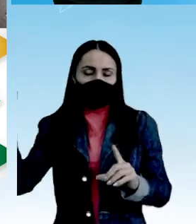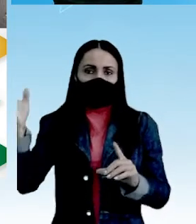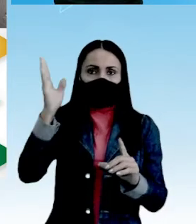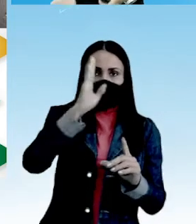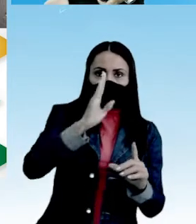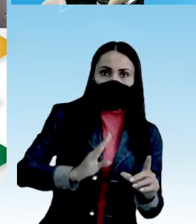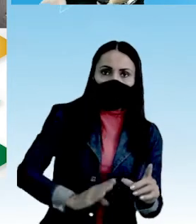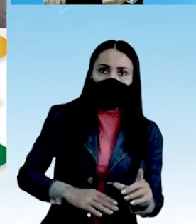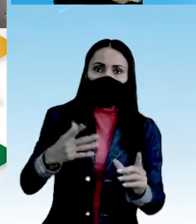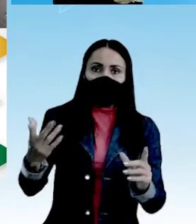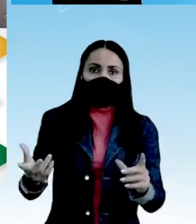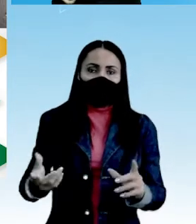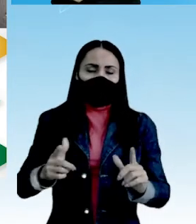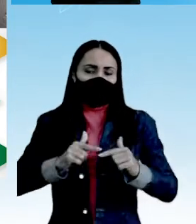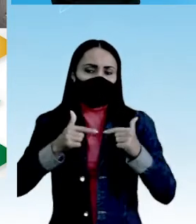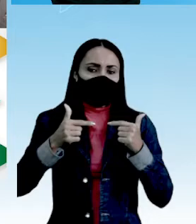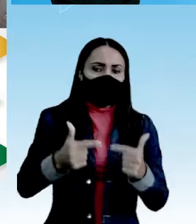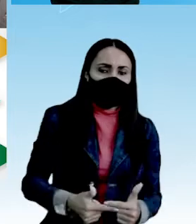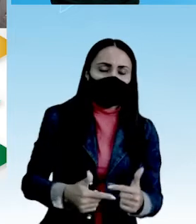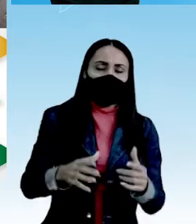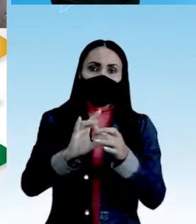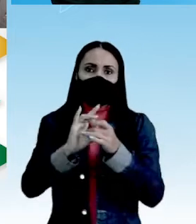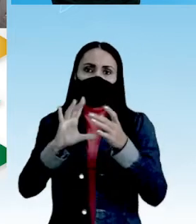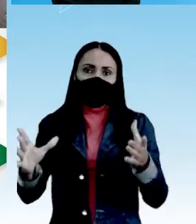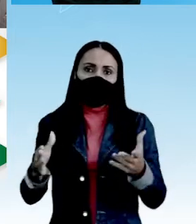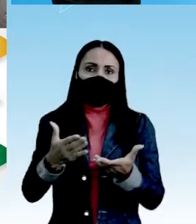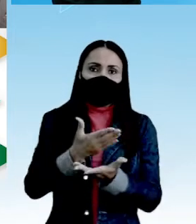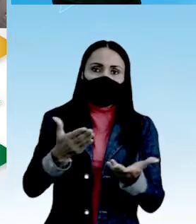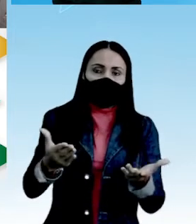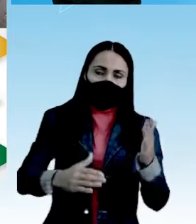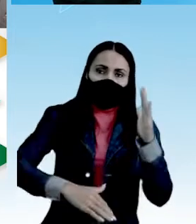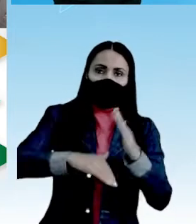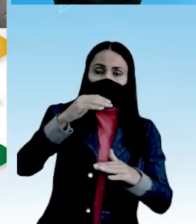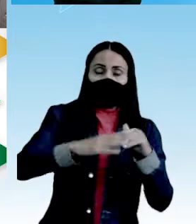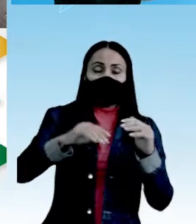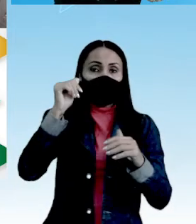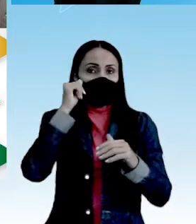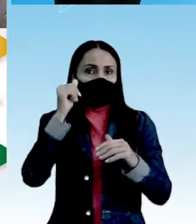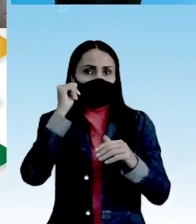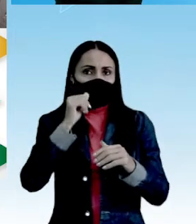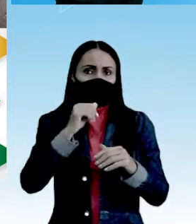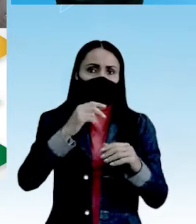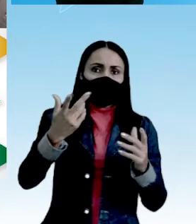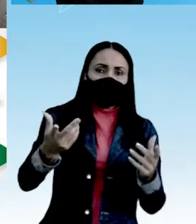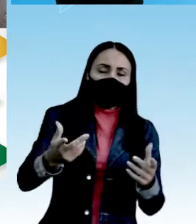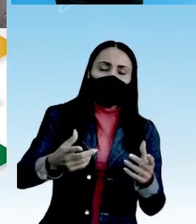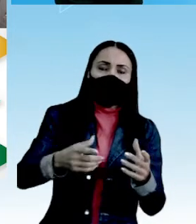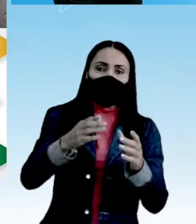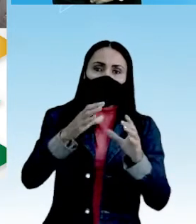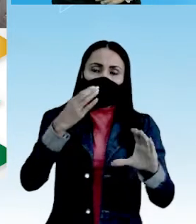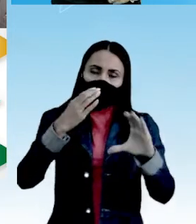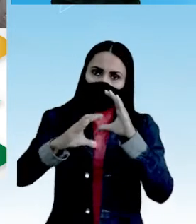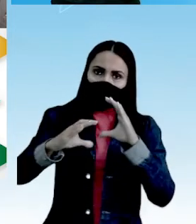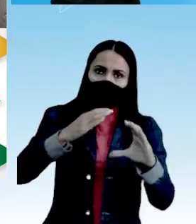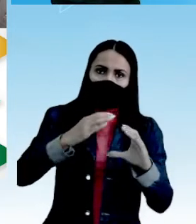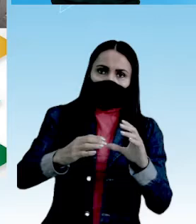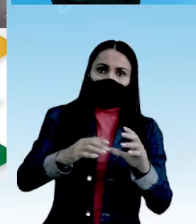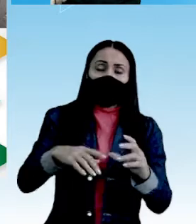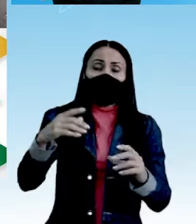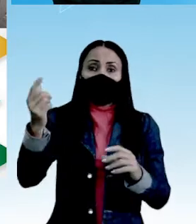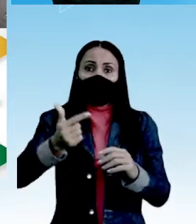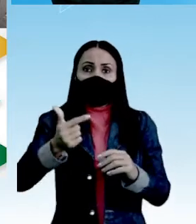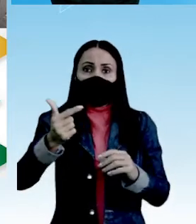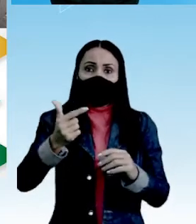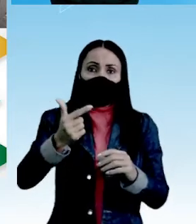pela liberdade. Criou uma profissão inédita para a mulher. Atuou no âmbito musical do Rio de Janeiro no segundo